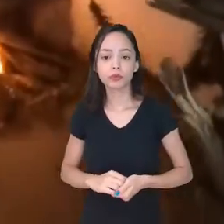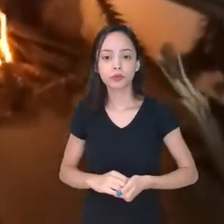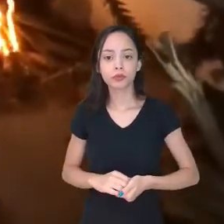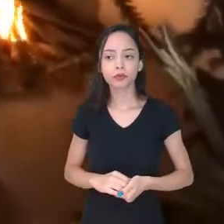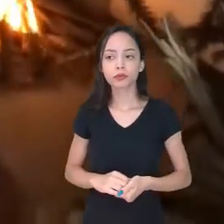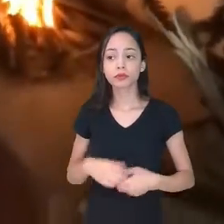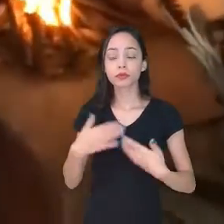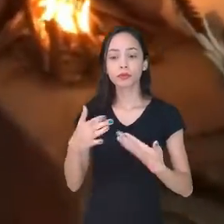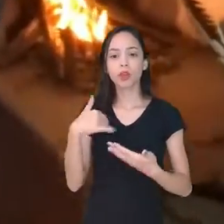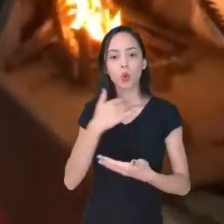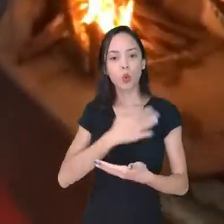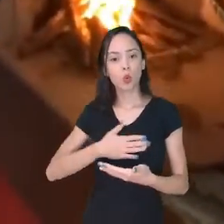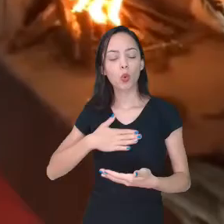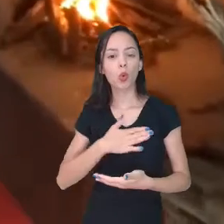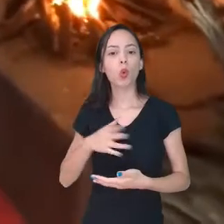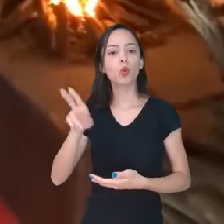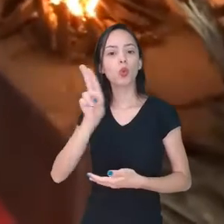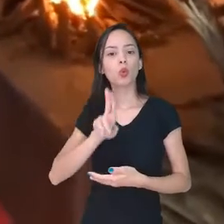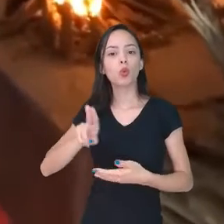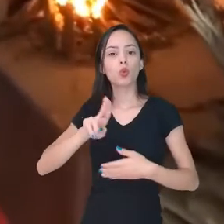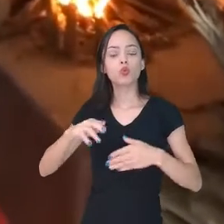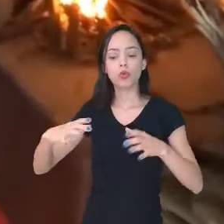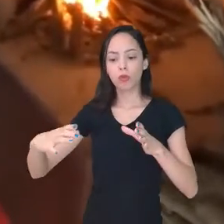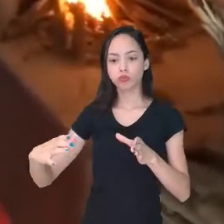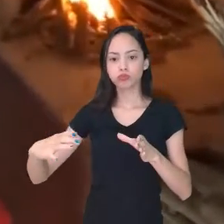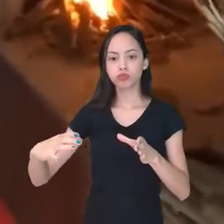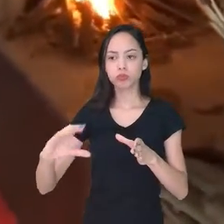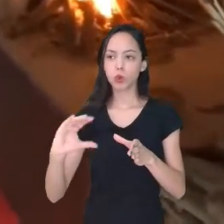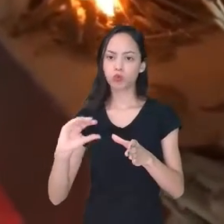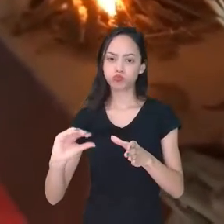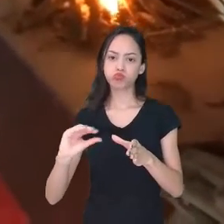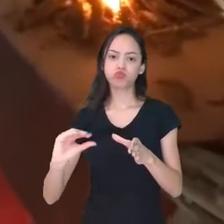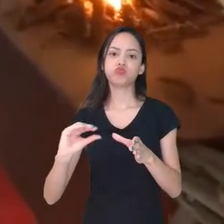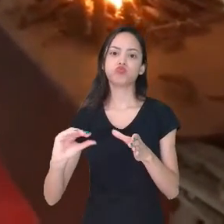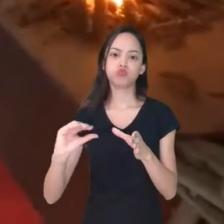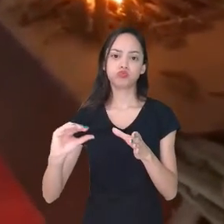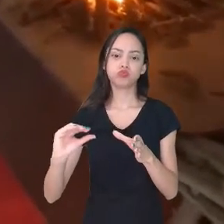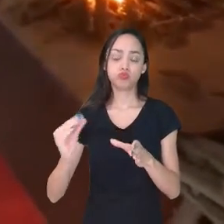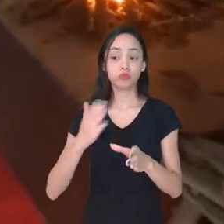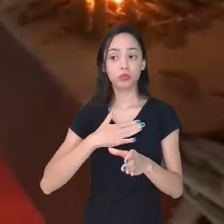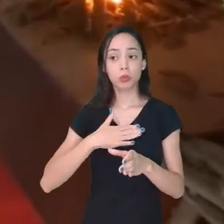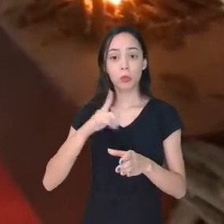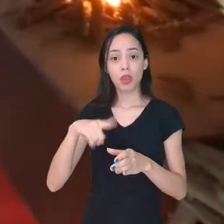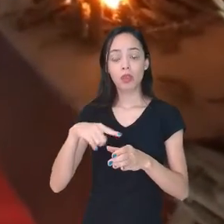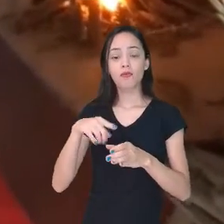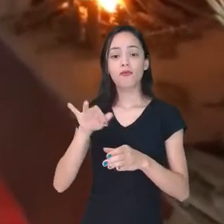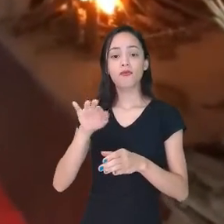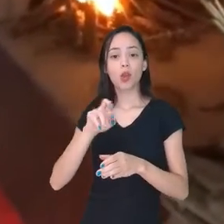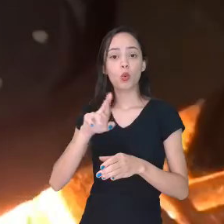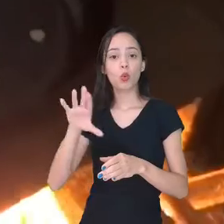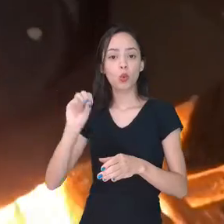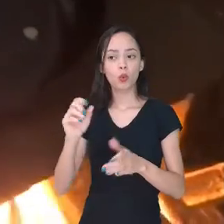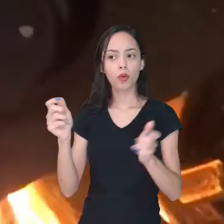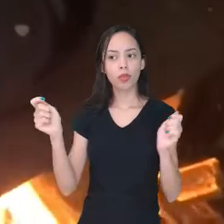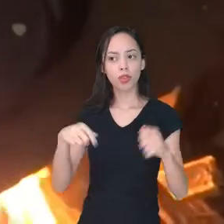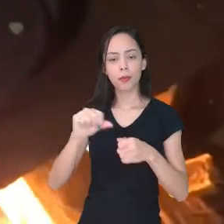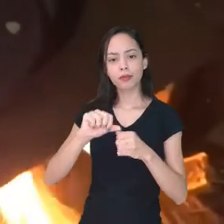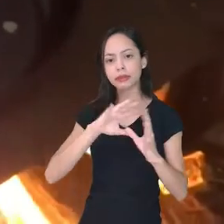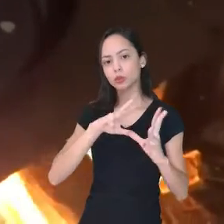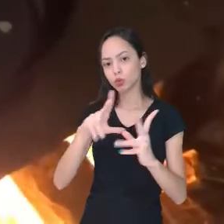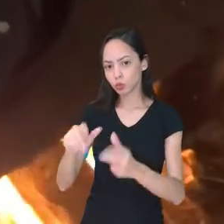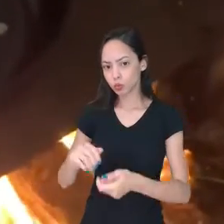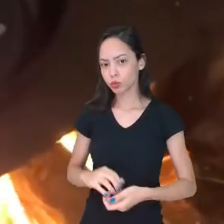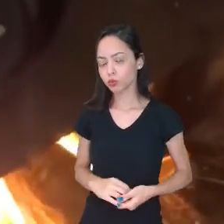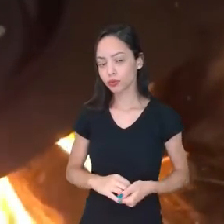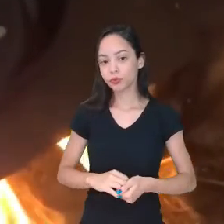Ó, eu gosto de usar uma panela de fundo grosso sempre. Essa aqui é minha frigideira de ferro que dá para fazer quase tudo. Então, pessoal, na hora